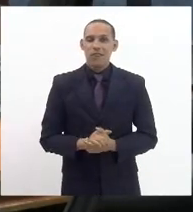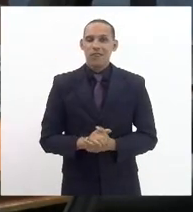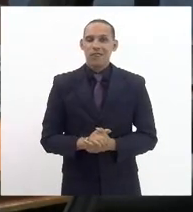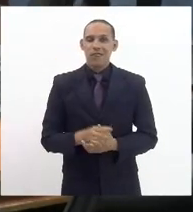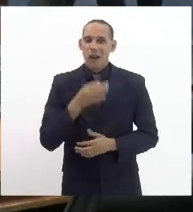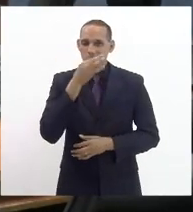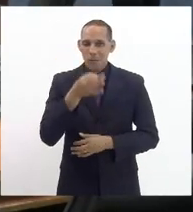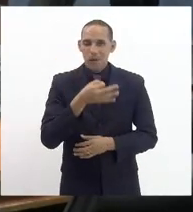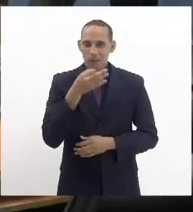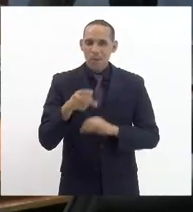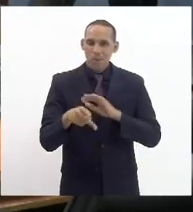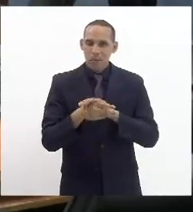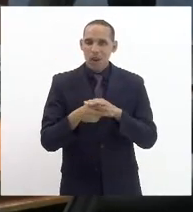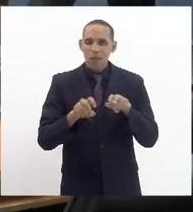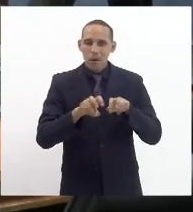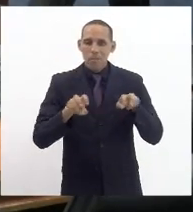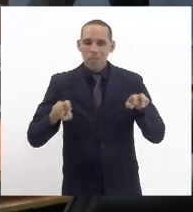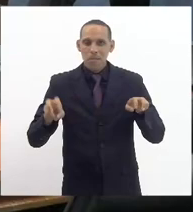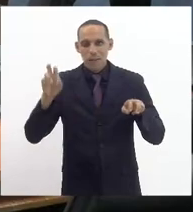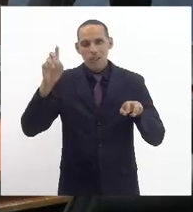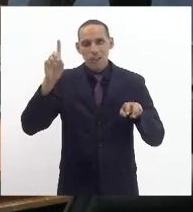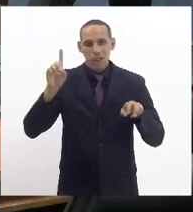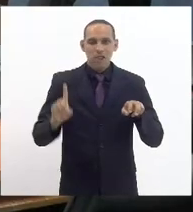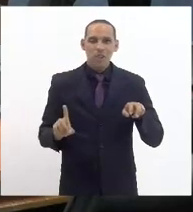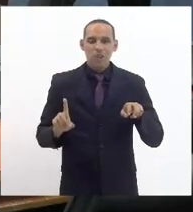parecer, por favor, pela mesa diretora.